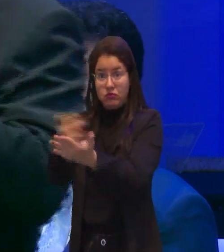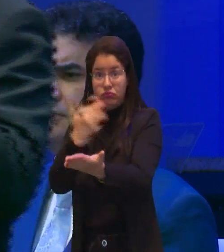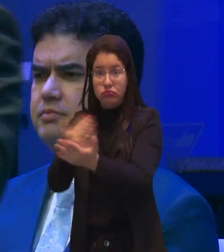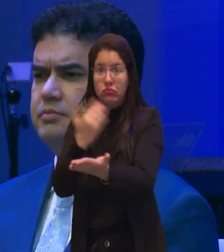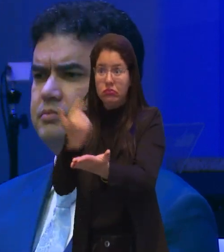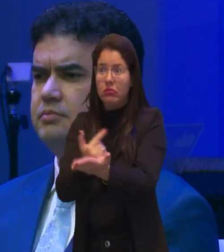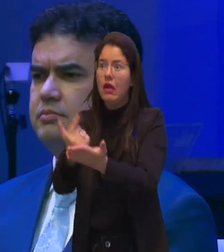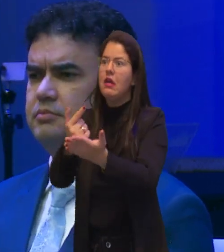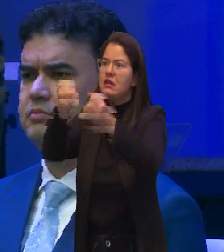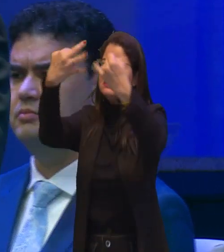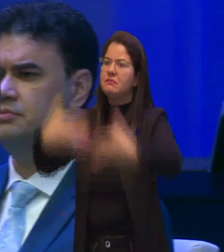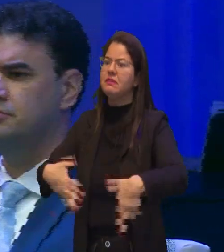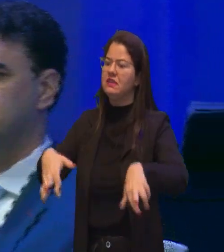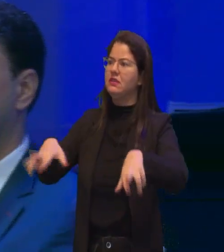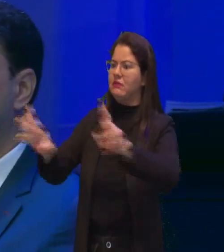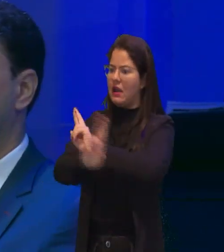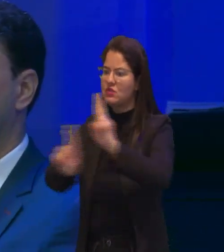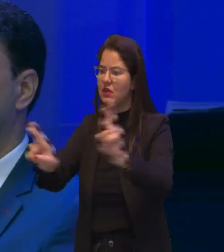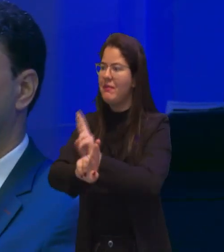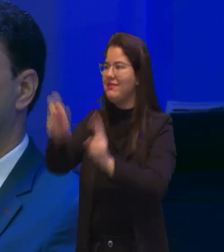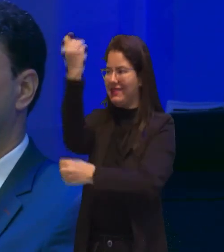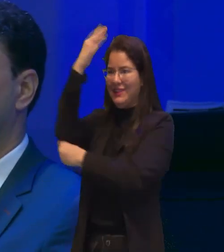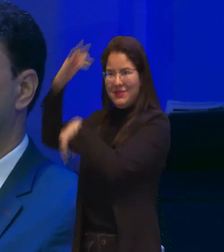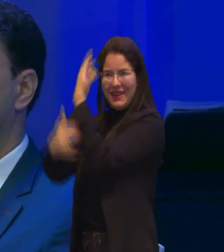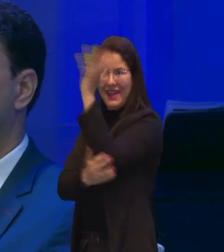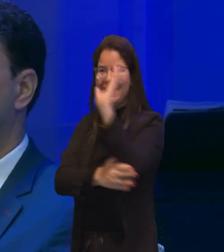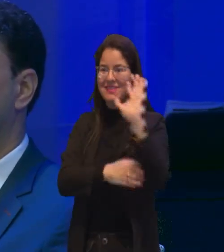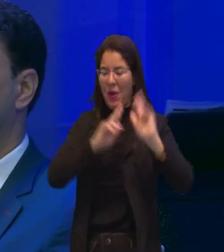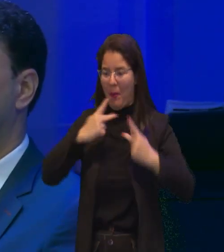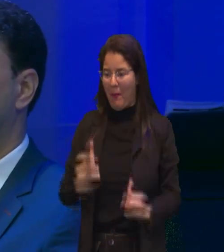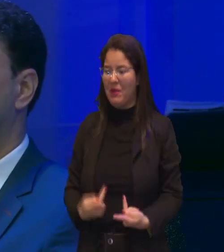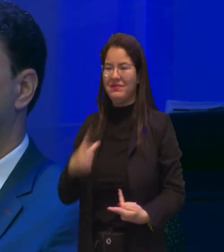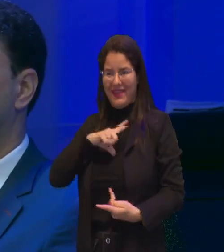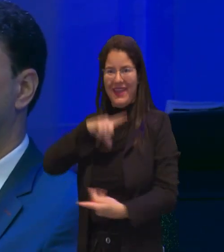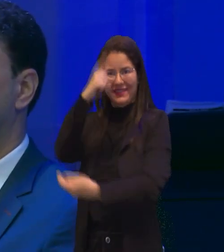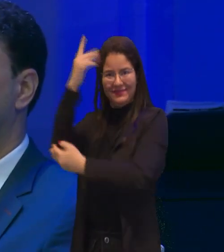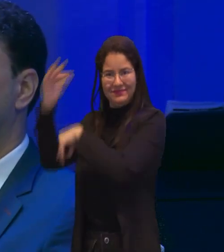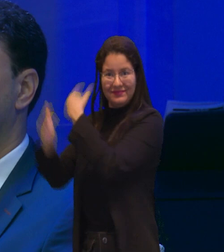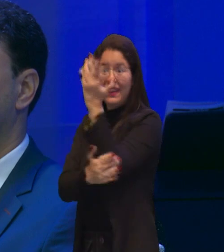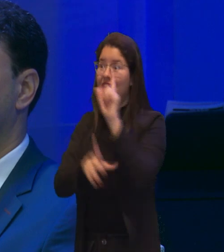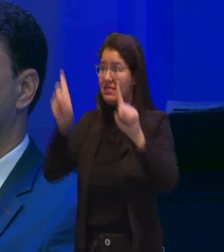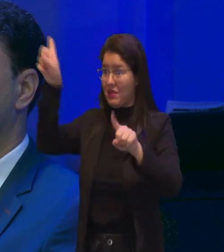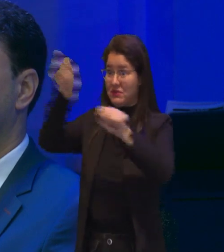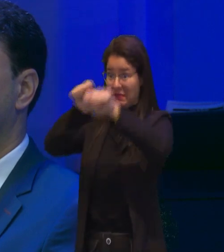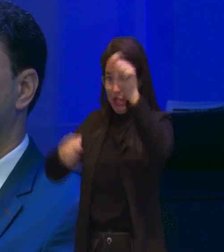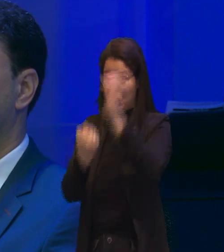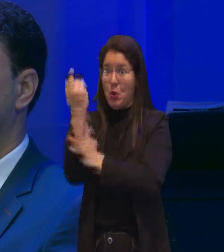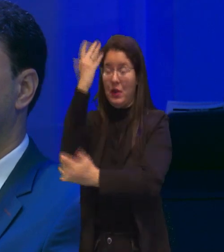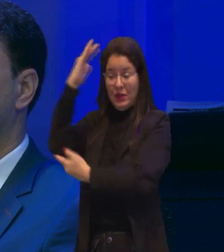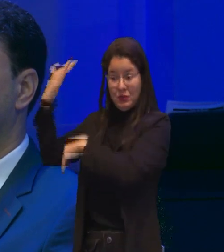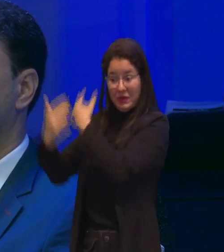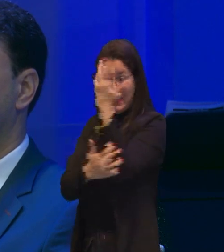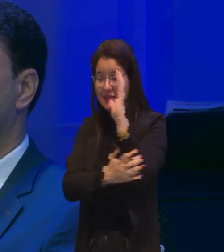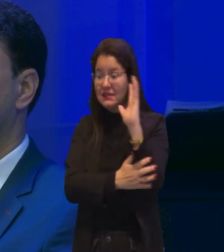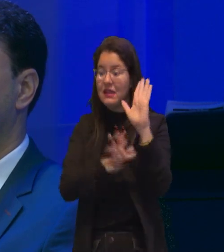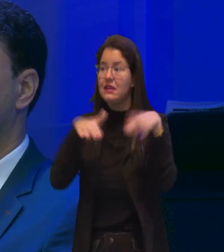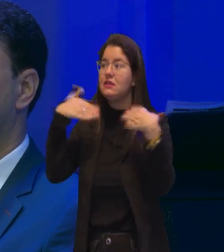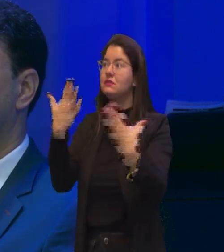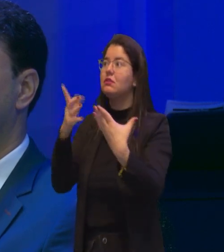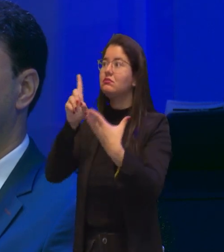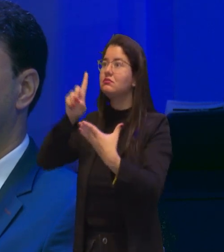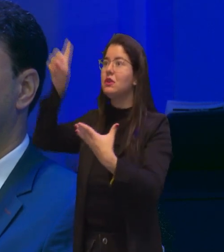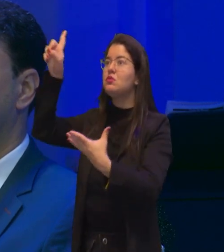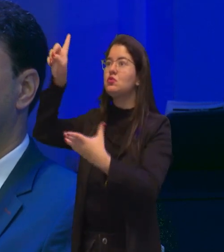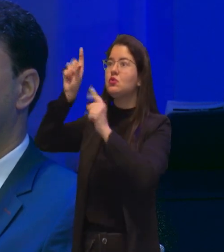desse relacionamento com a natureza, que é a própria criação também de Deus, e Deus então imprime no ser humano a sua